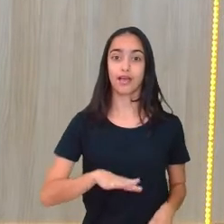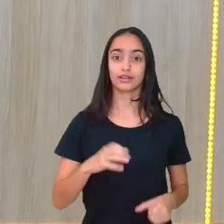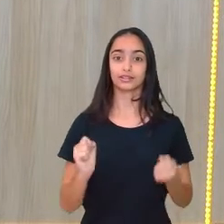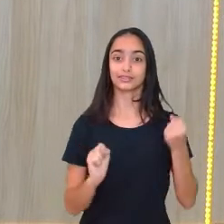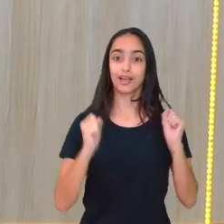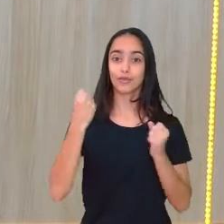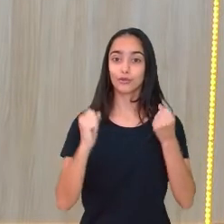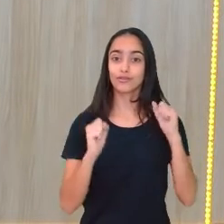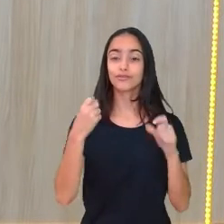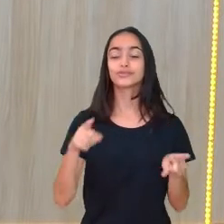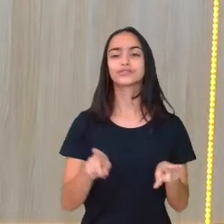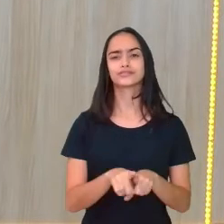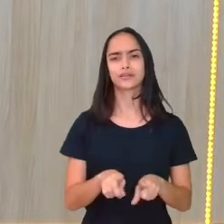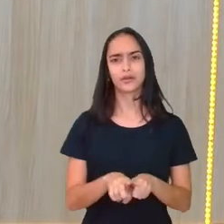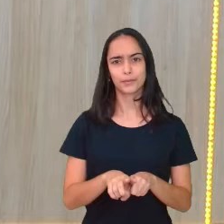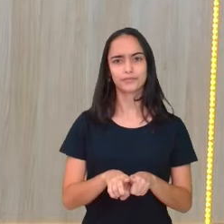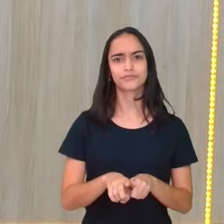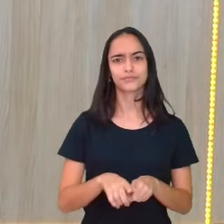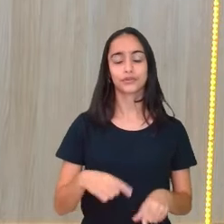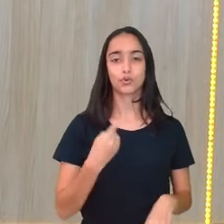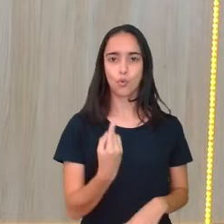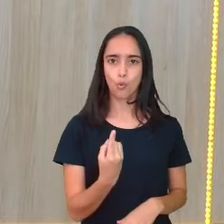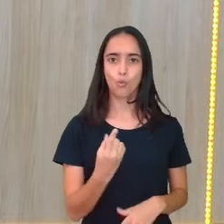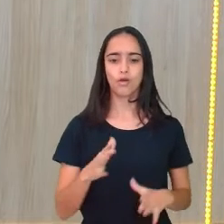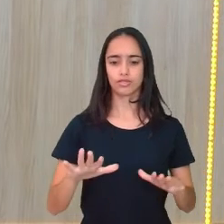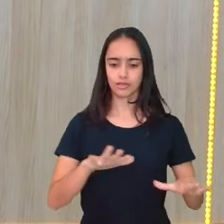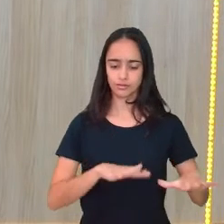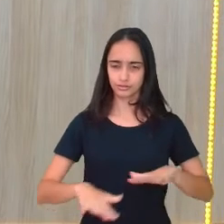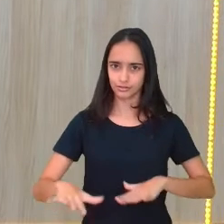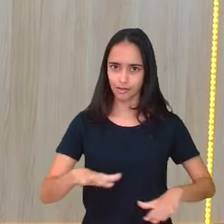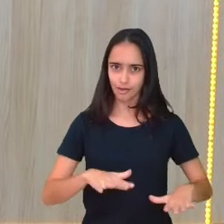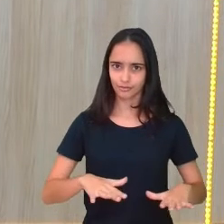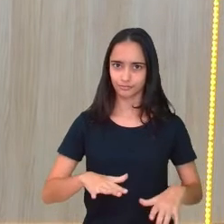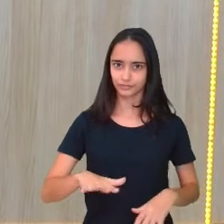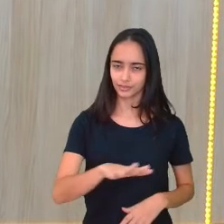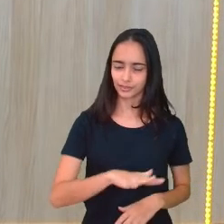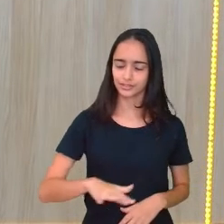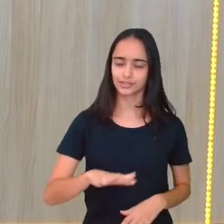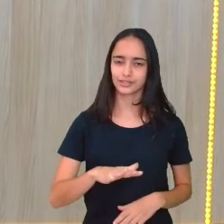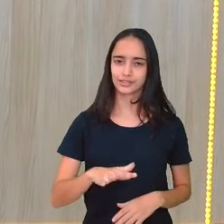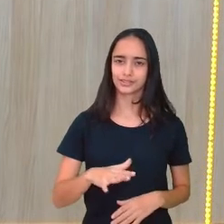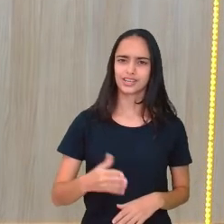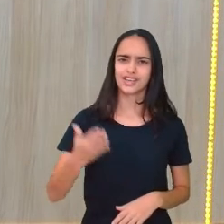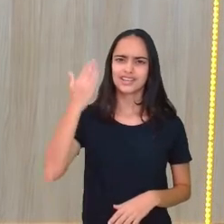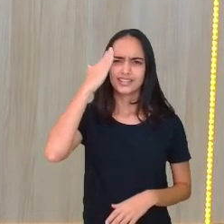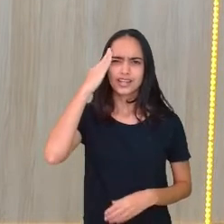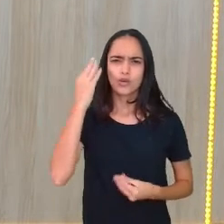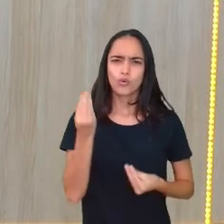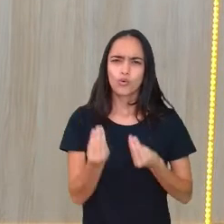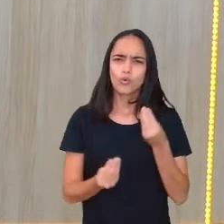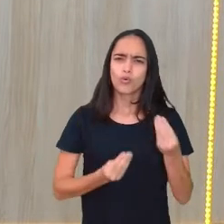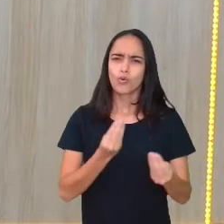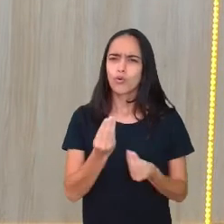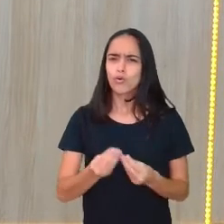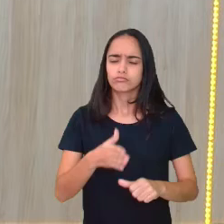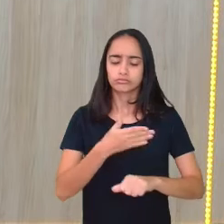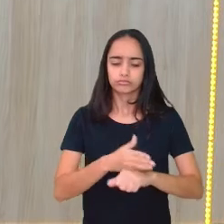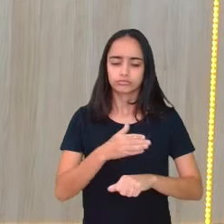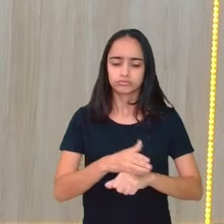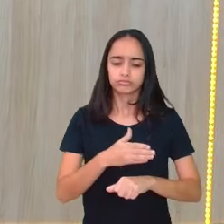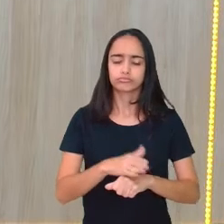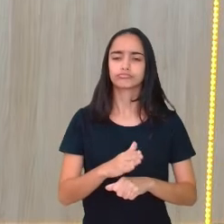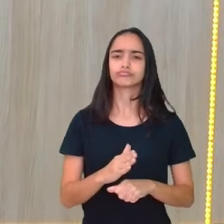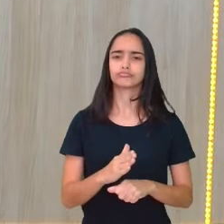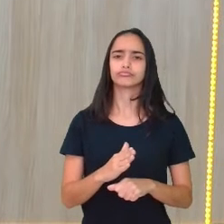das áreas é entender como é que o treinamento funciona, né? O que é que a gente deve